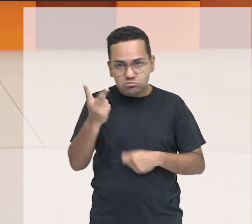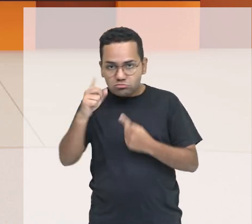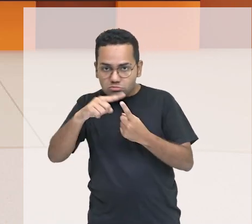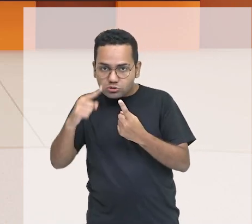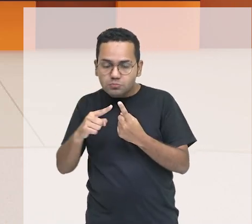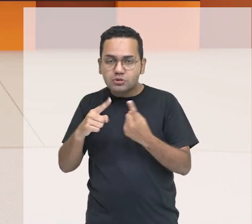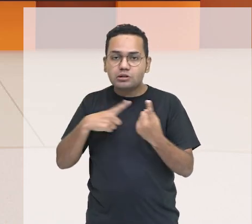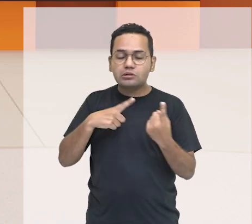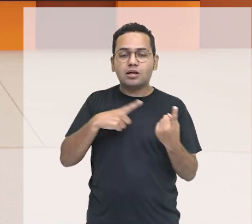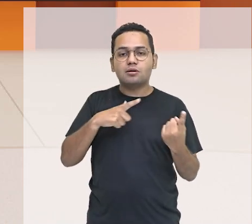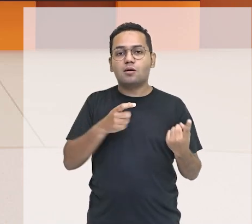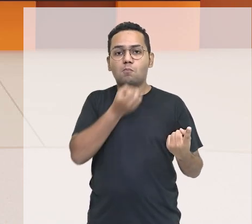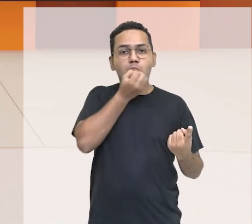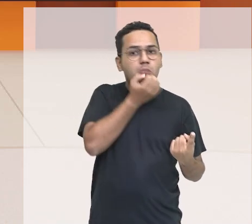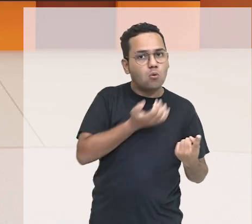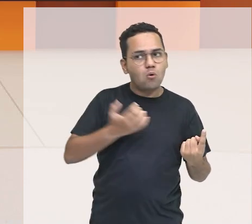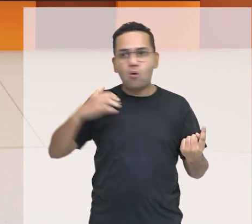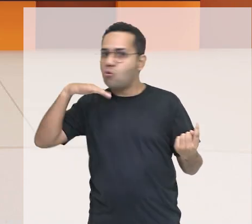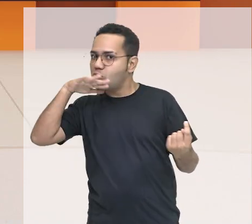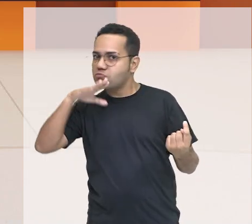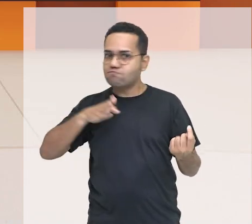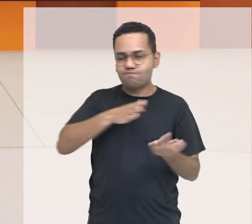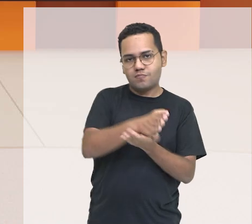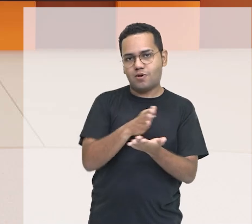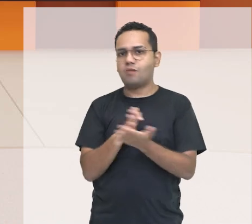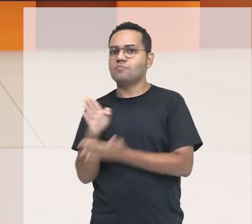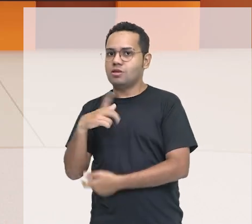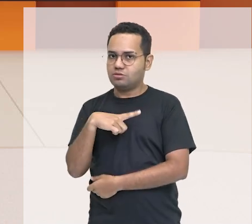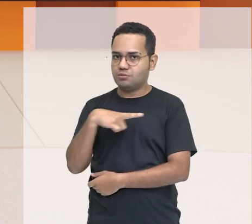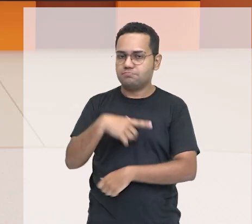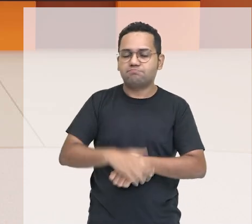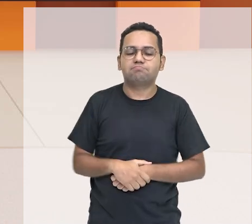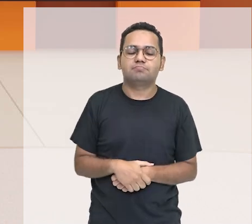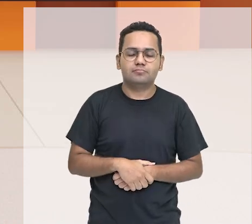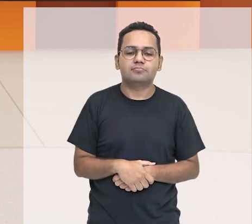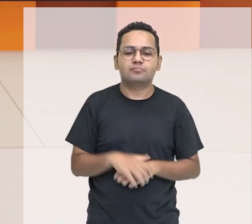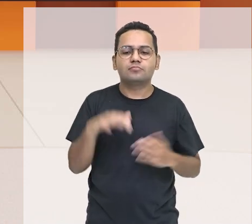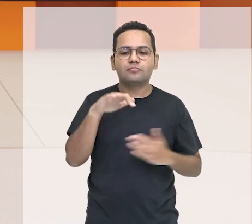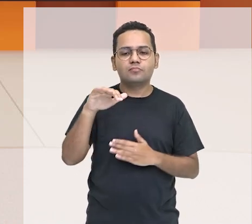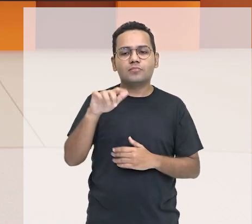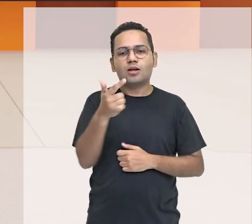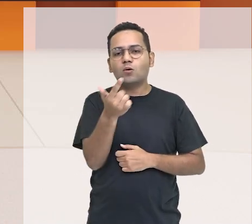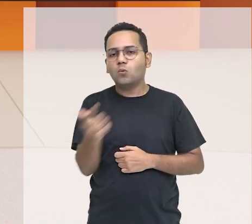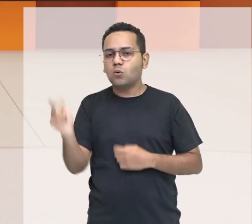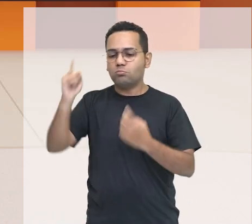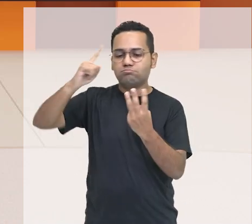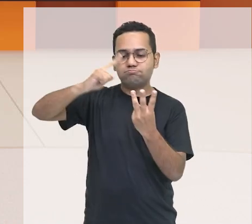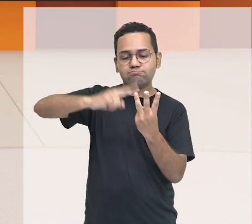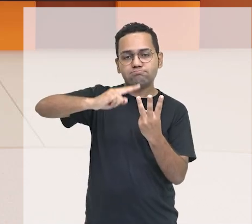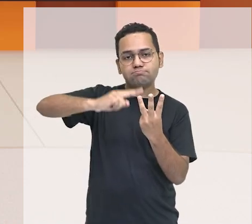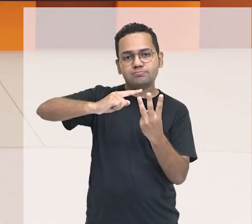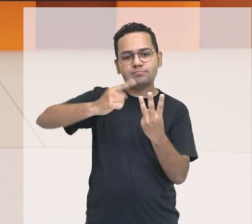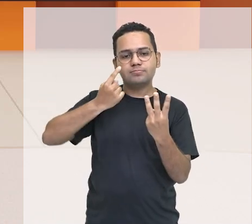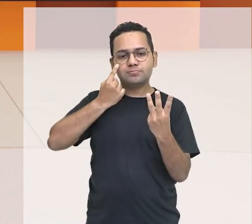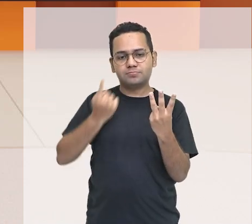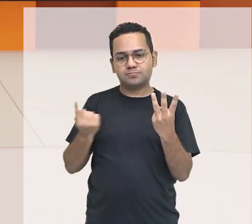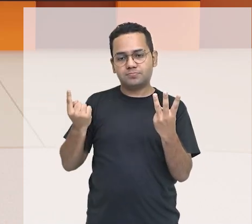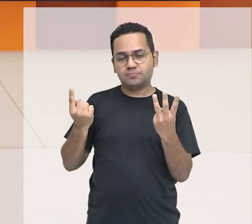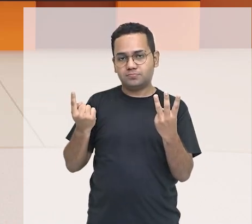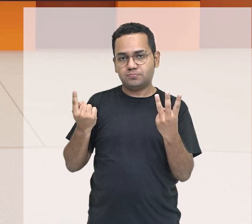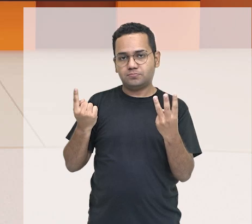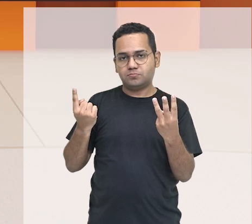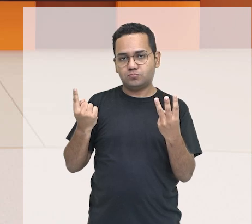mal, né? Muito bem. E mais uma dominação legítima, aí na visão